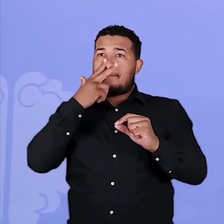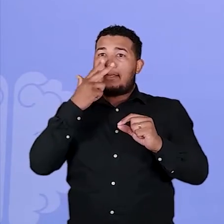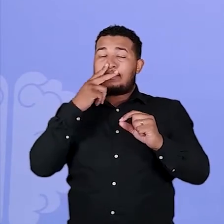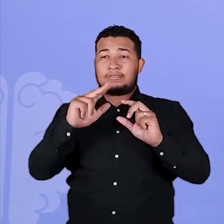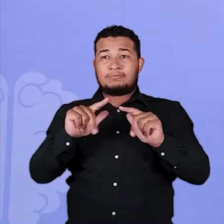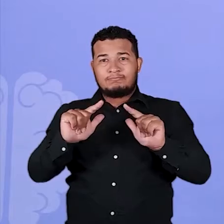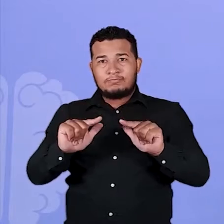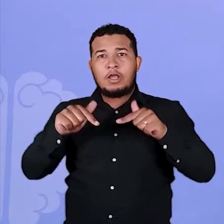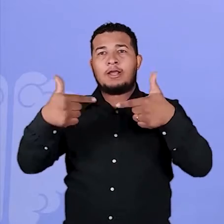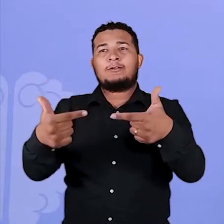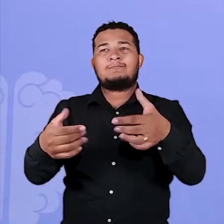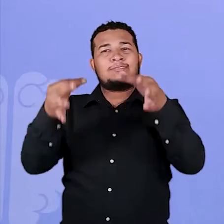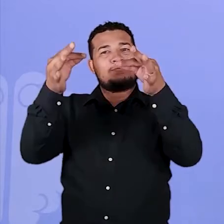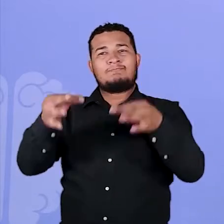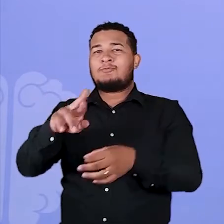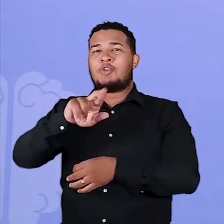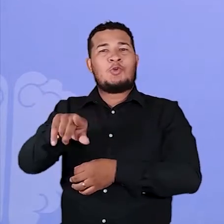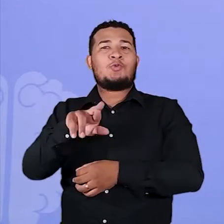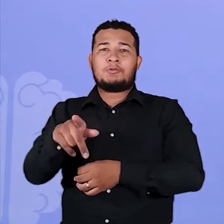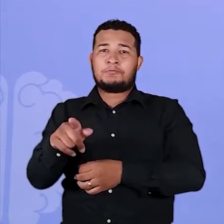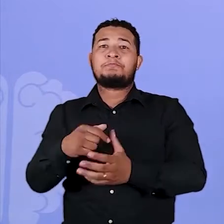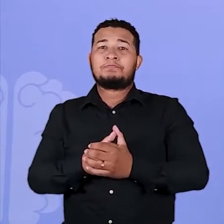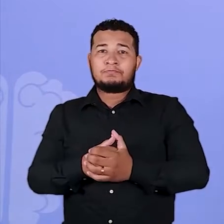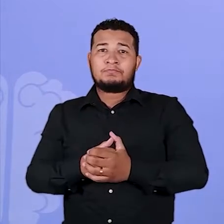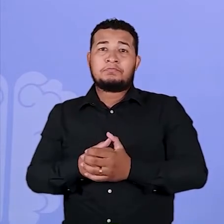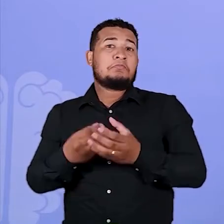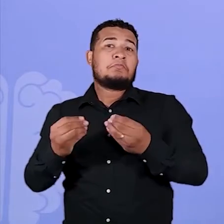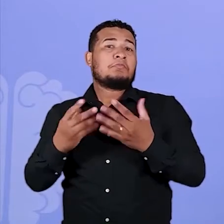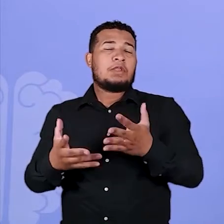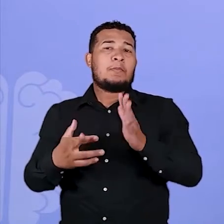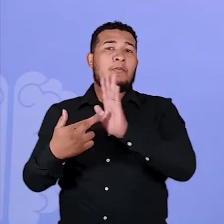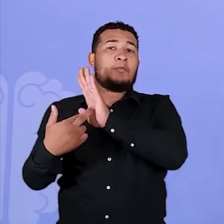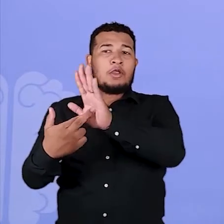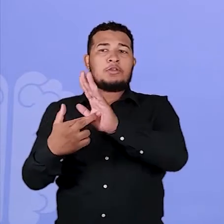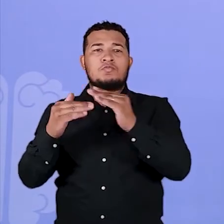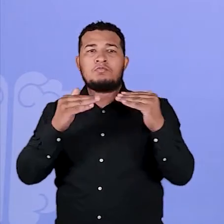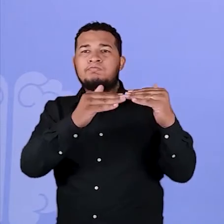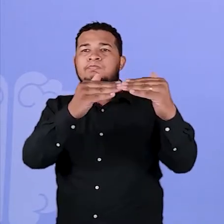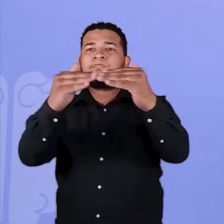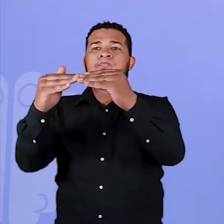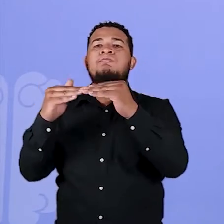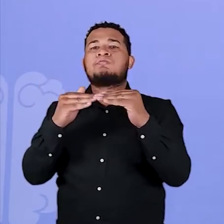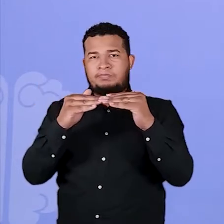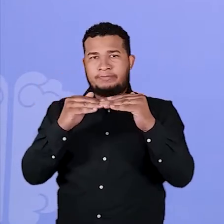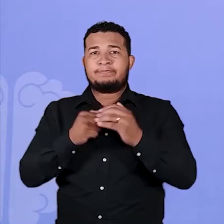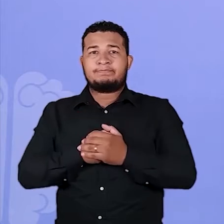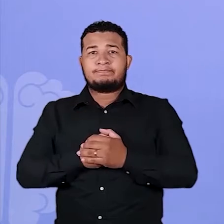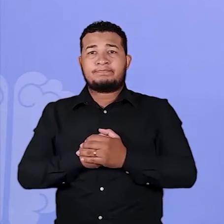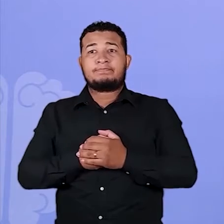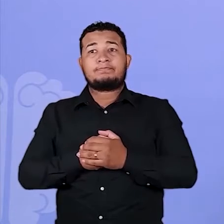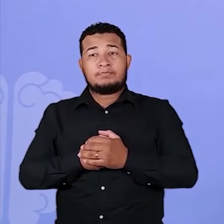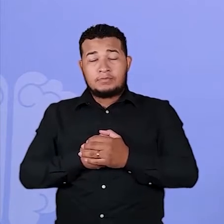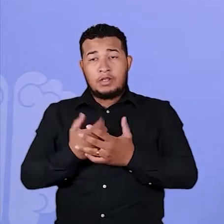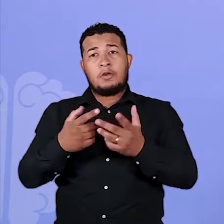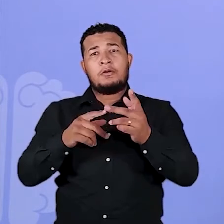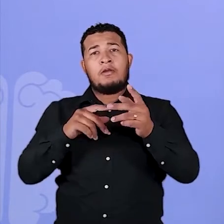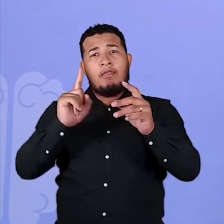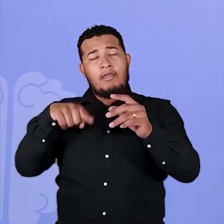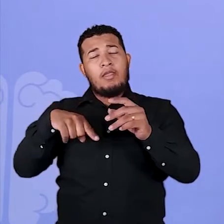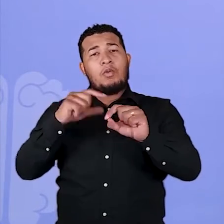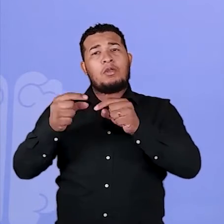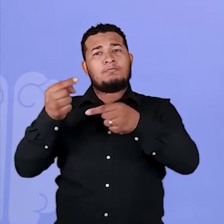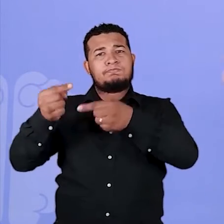cometer atos que são injustos em nome do bem comum. Essa, gente, é